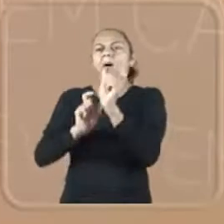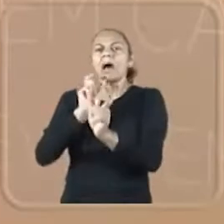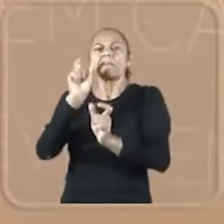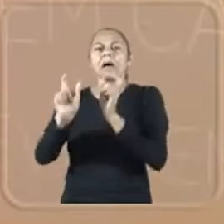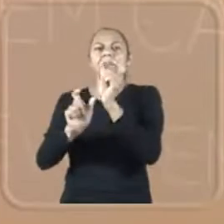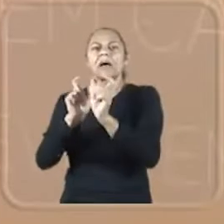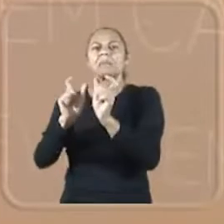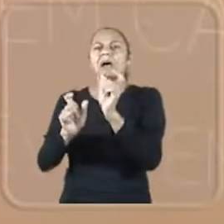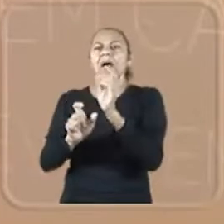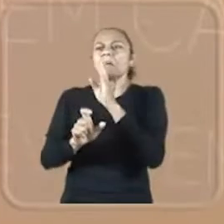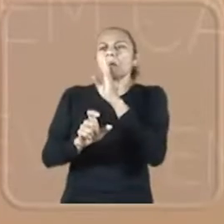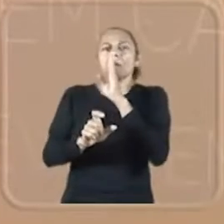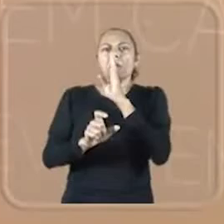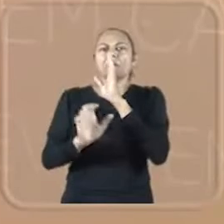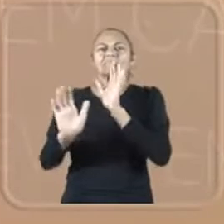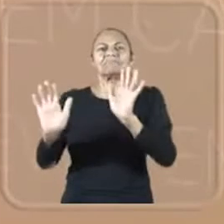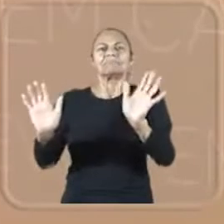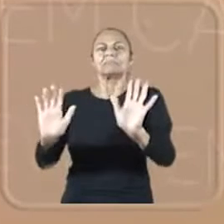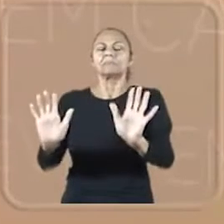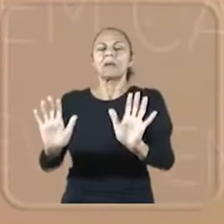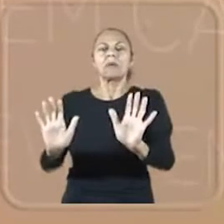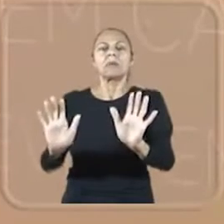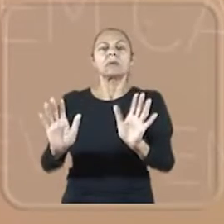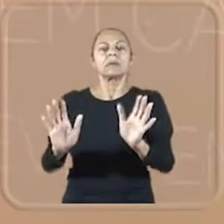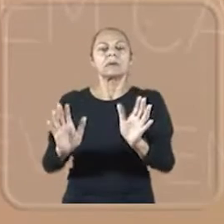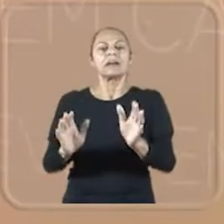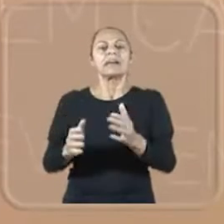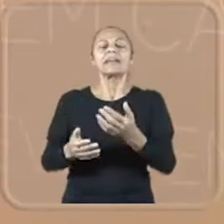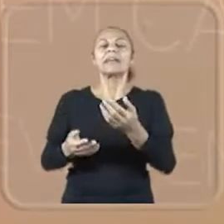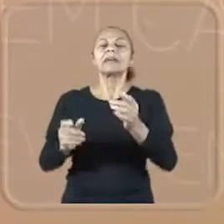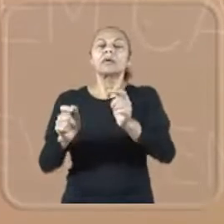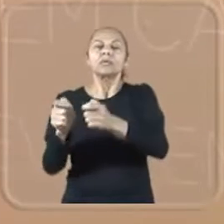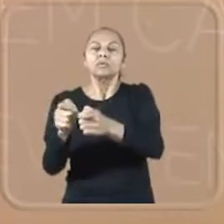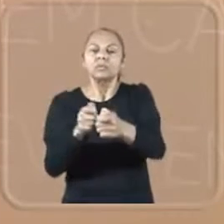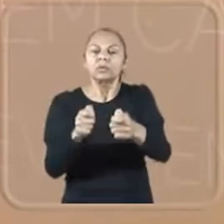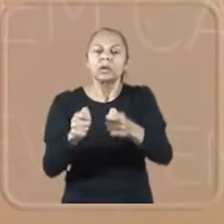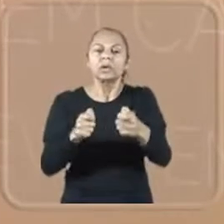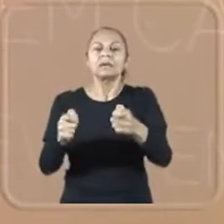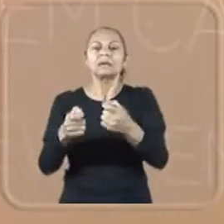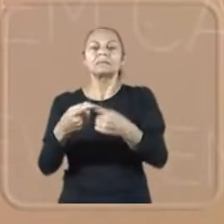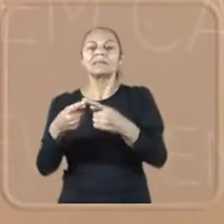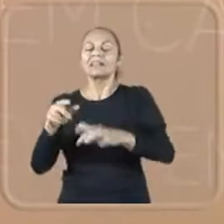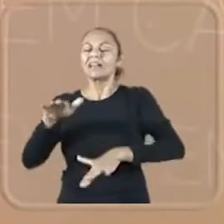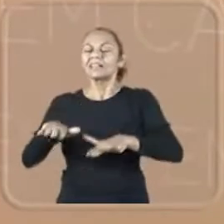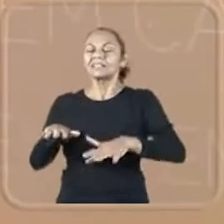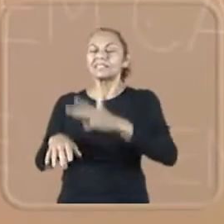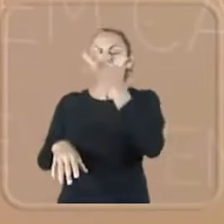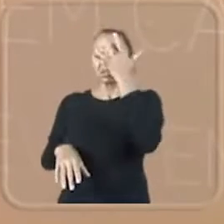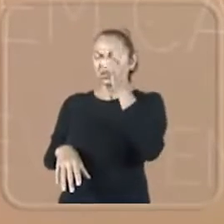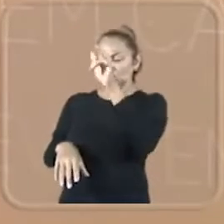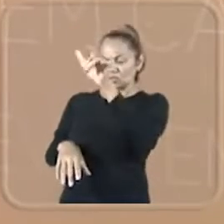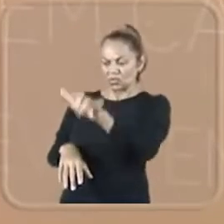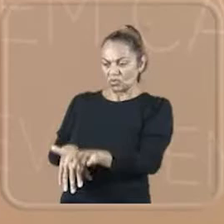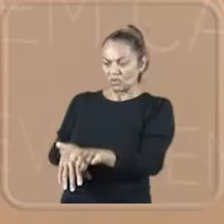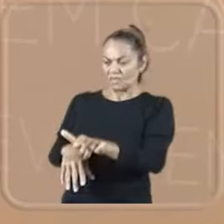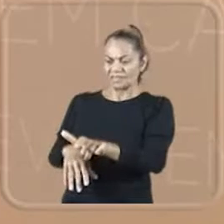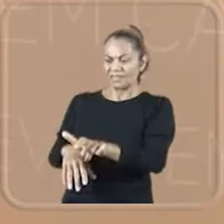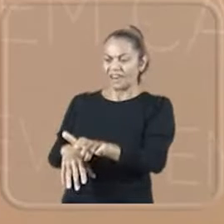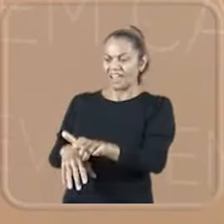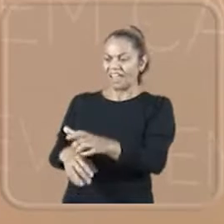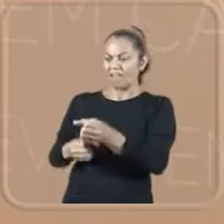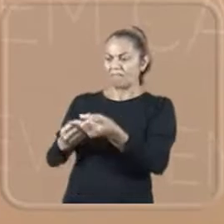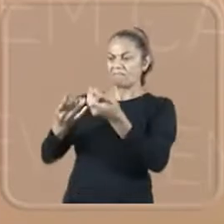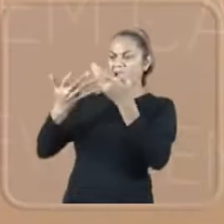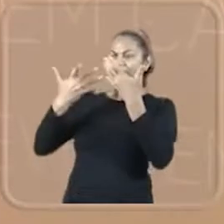É ouvir e, muitas vezes, simplesmente calar. Porque, muitas vezes, a gente percebe que as pessoas não querem uma resposta da gente, elas